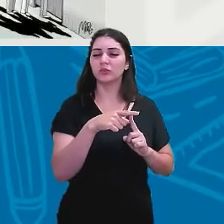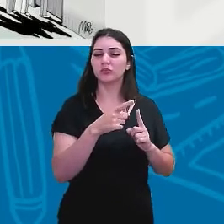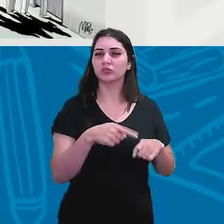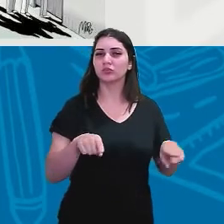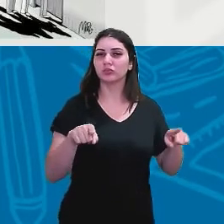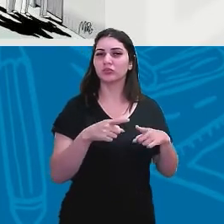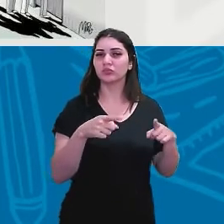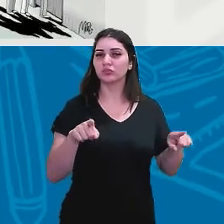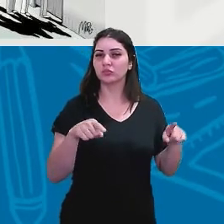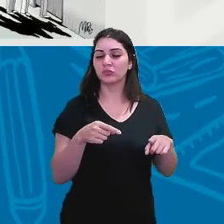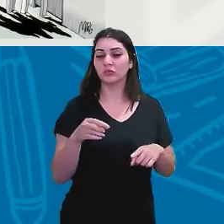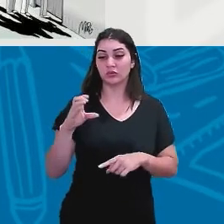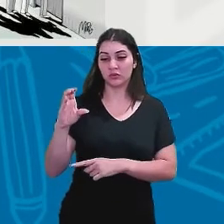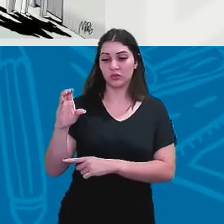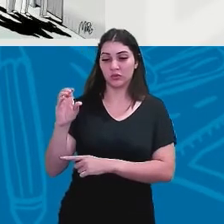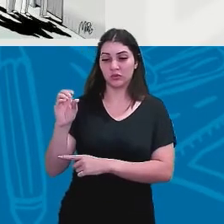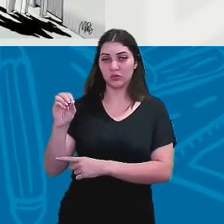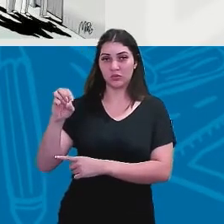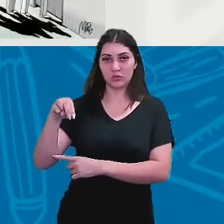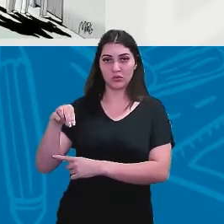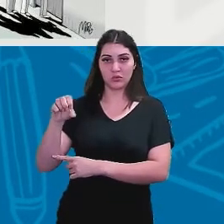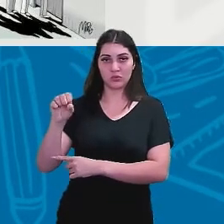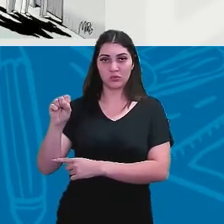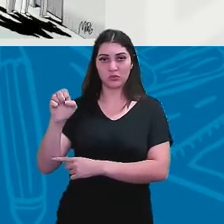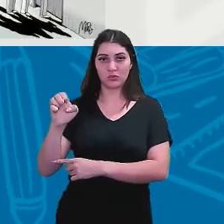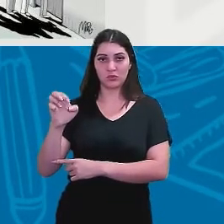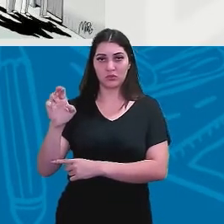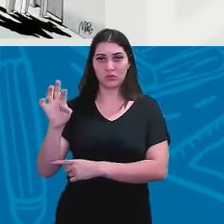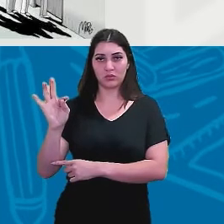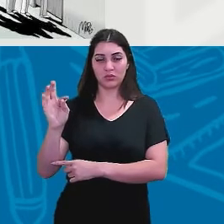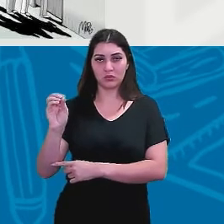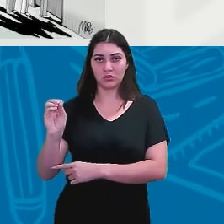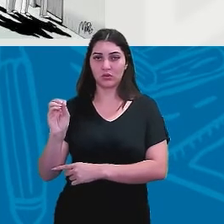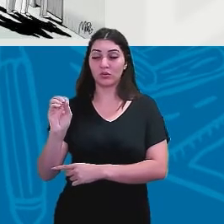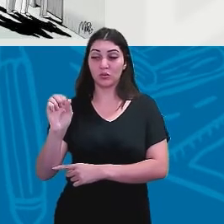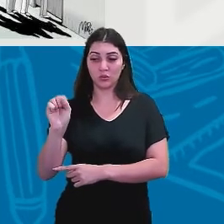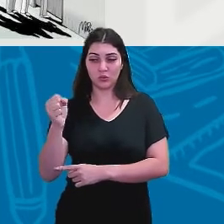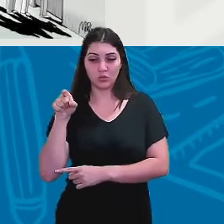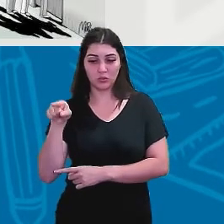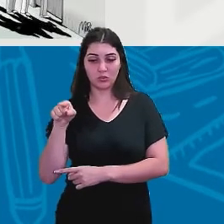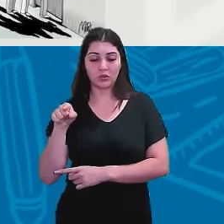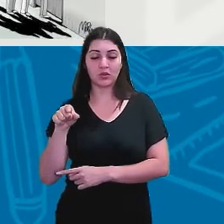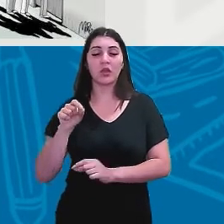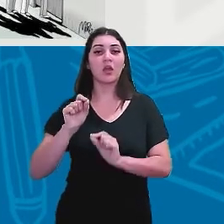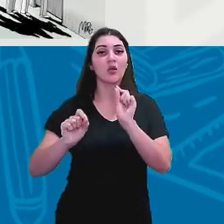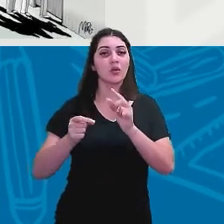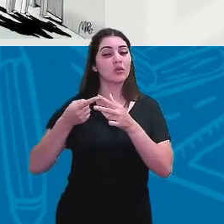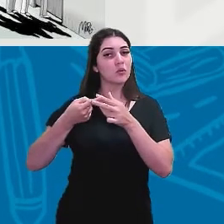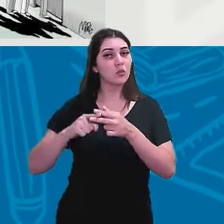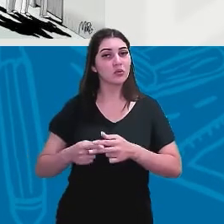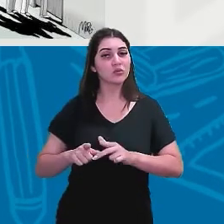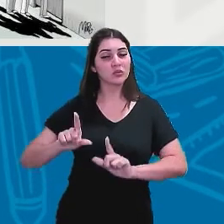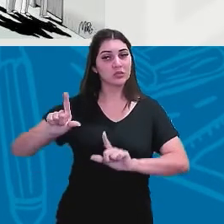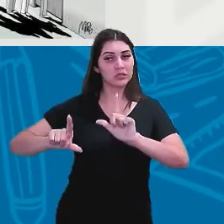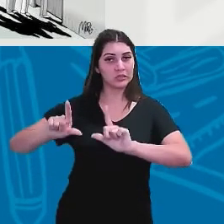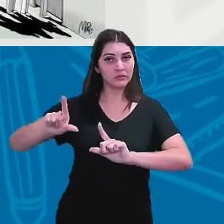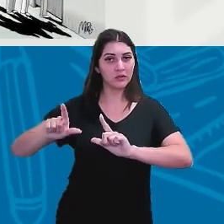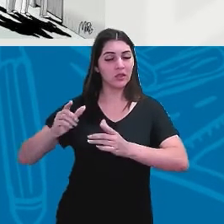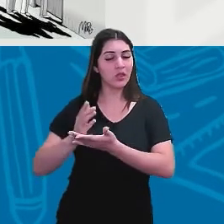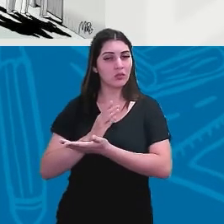E concerto com S do outro lado se chama concerto de TV, quando vai consertar